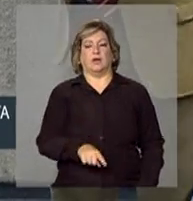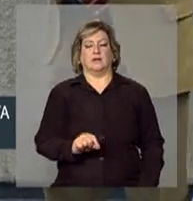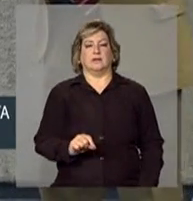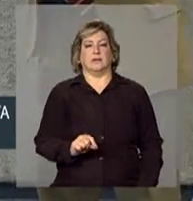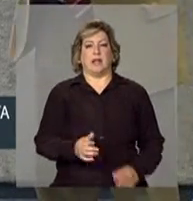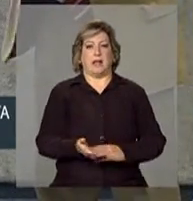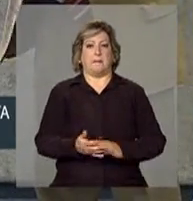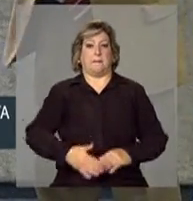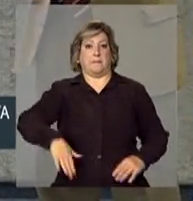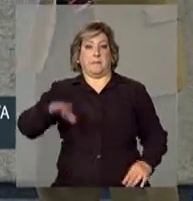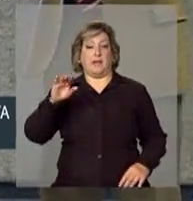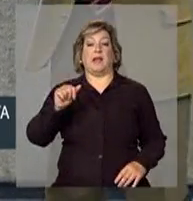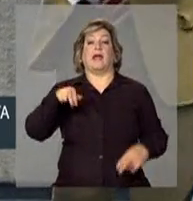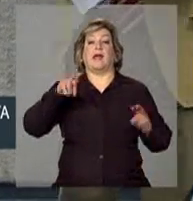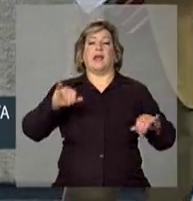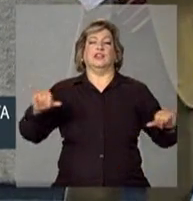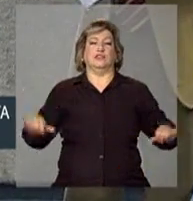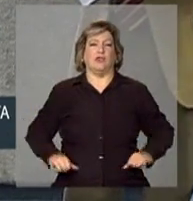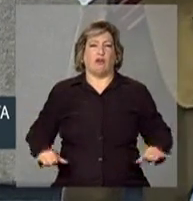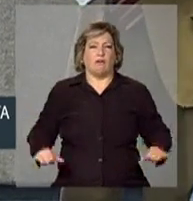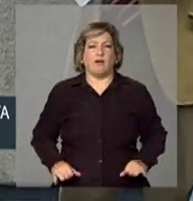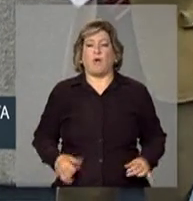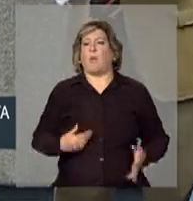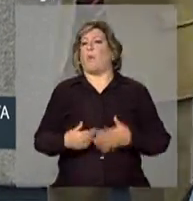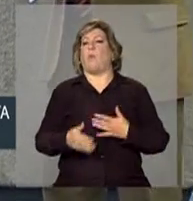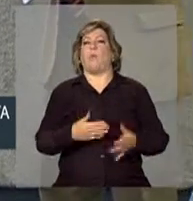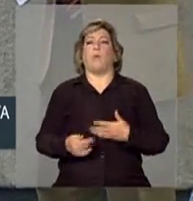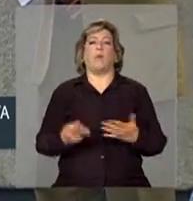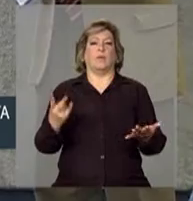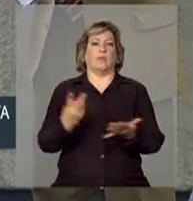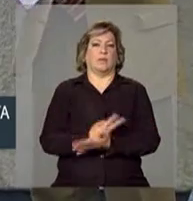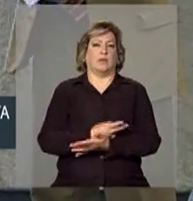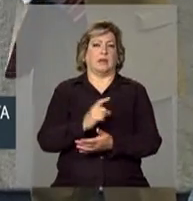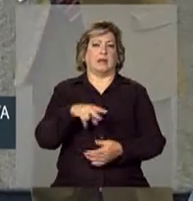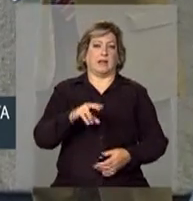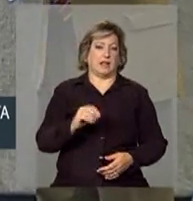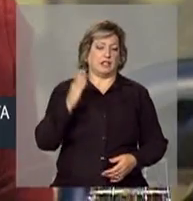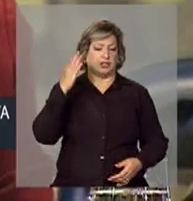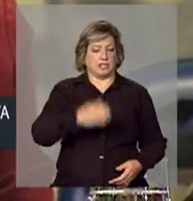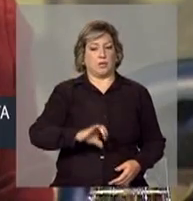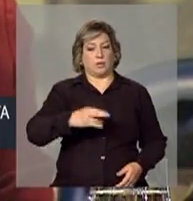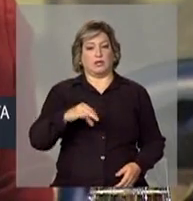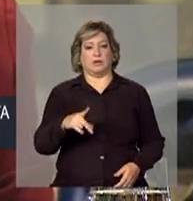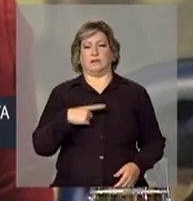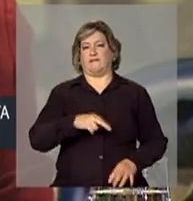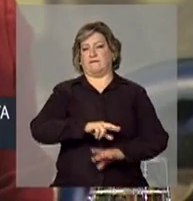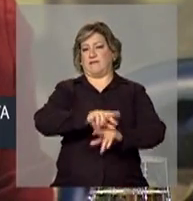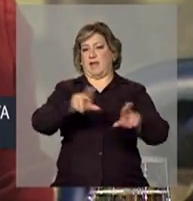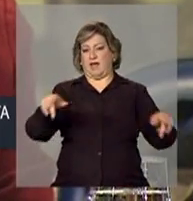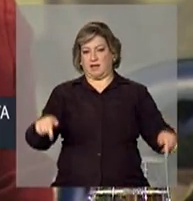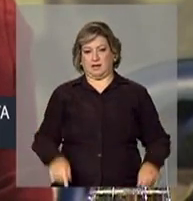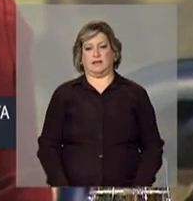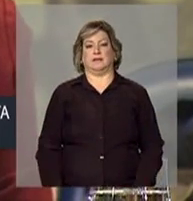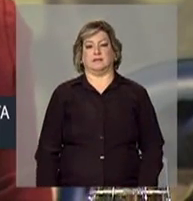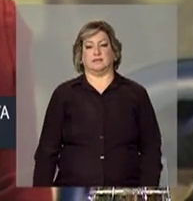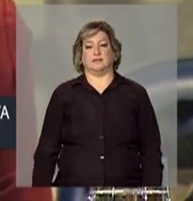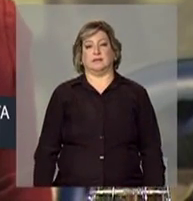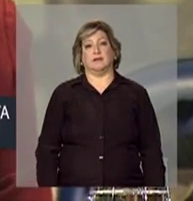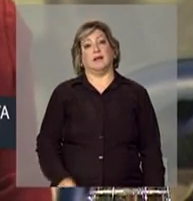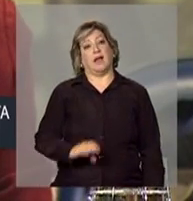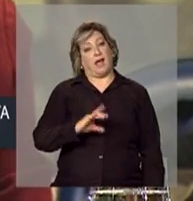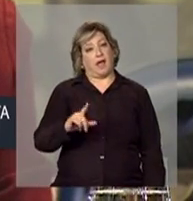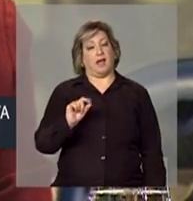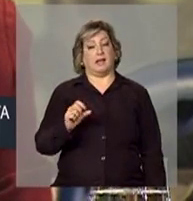foi perseguido, sofreu algum dano, direto ou indireto, nós teríamos vários. Claro que, se eu